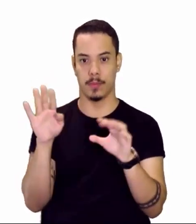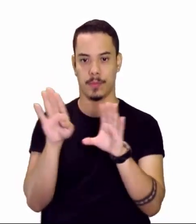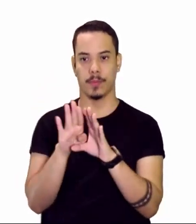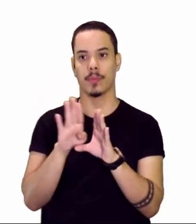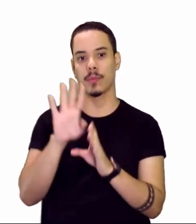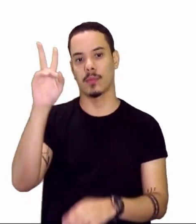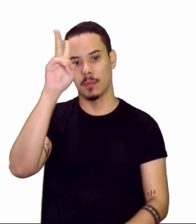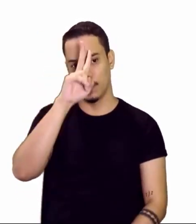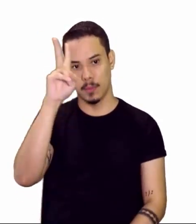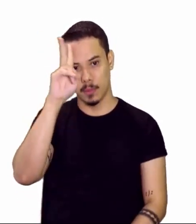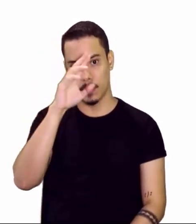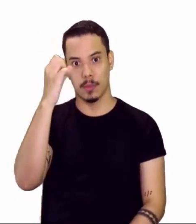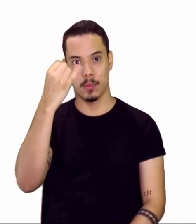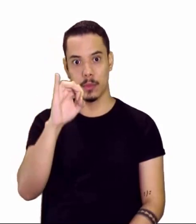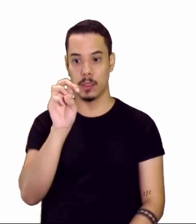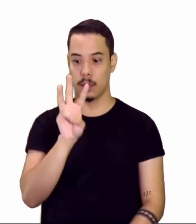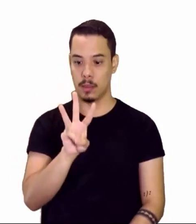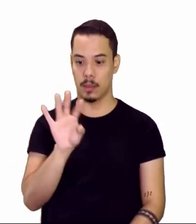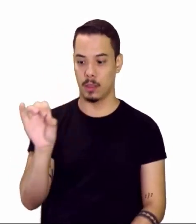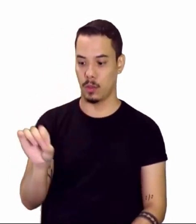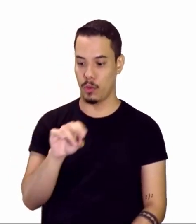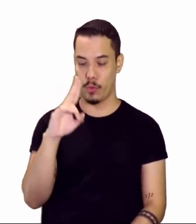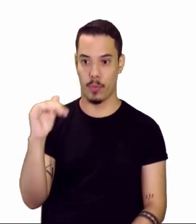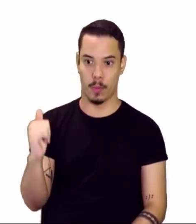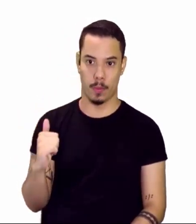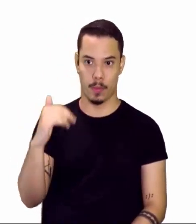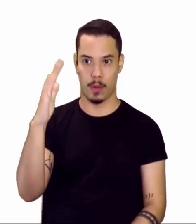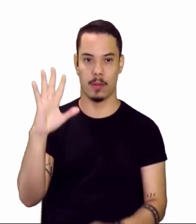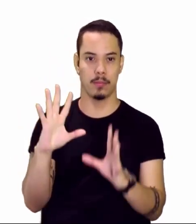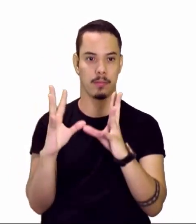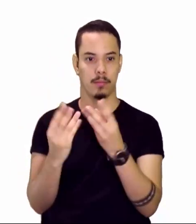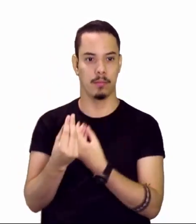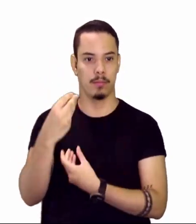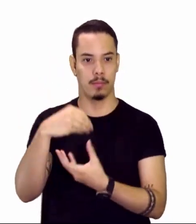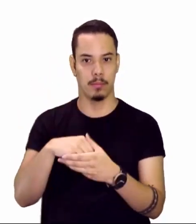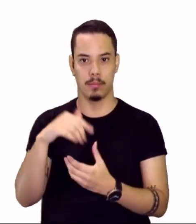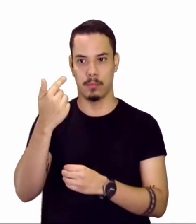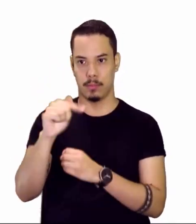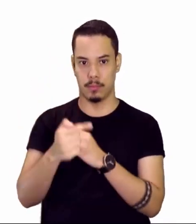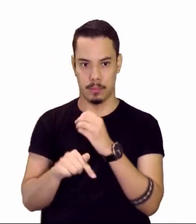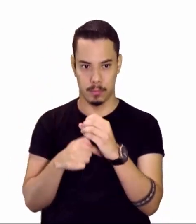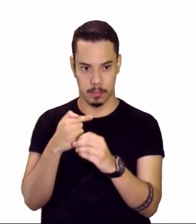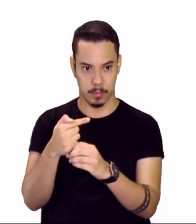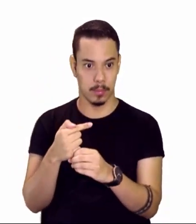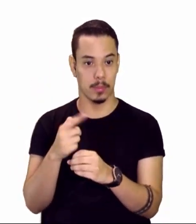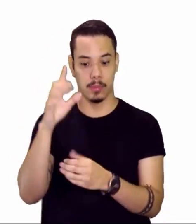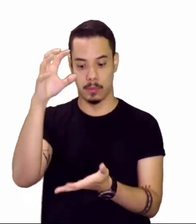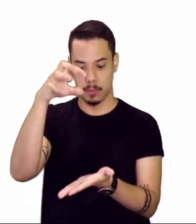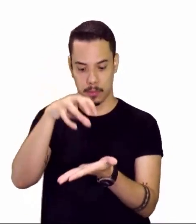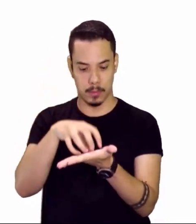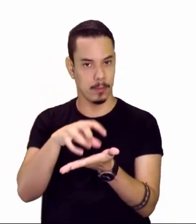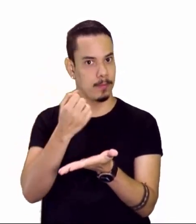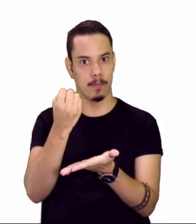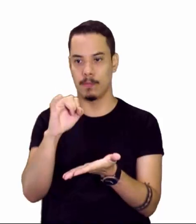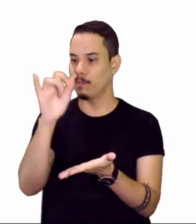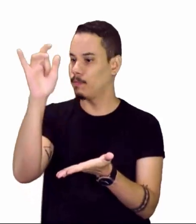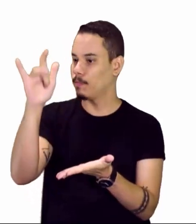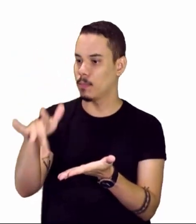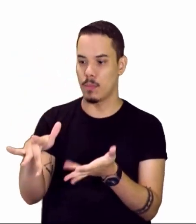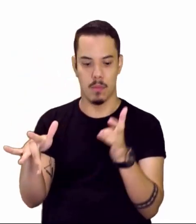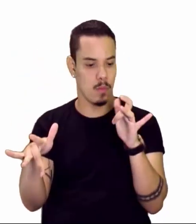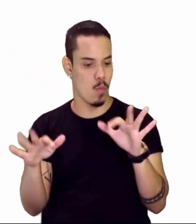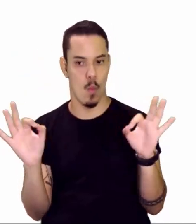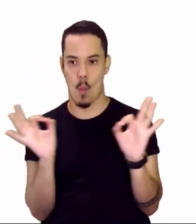se tiver 3 ou mais elementos químicos, o elemento central, se ele não sobrar par de